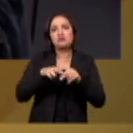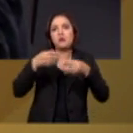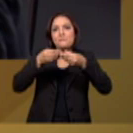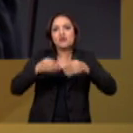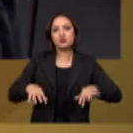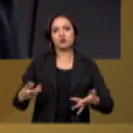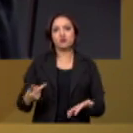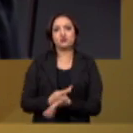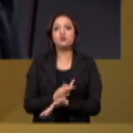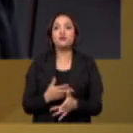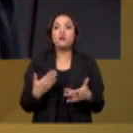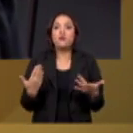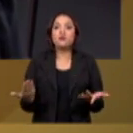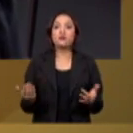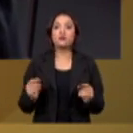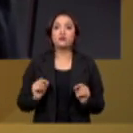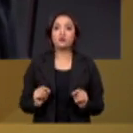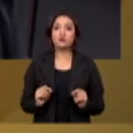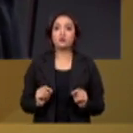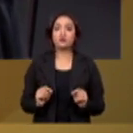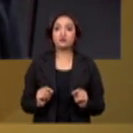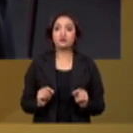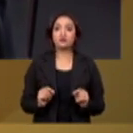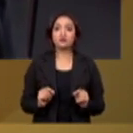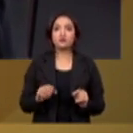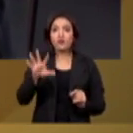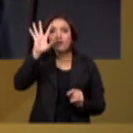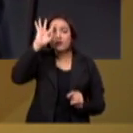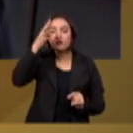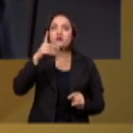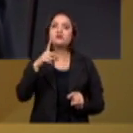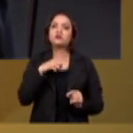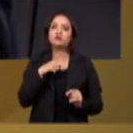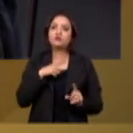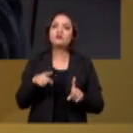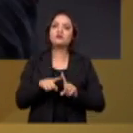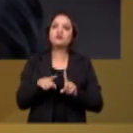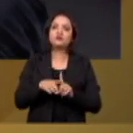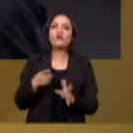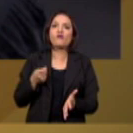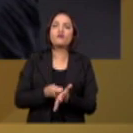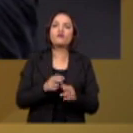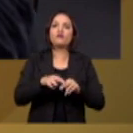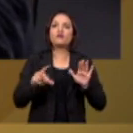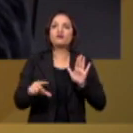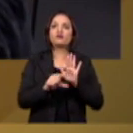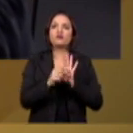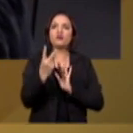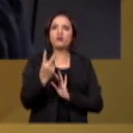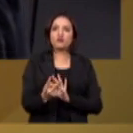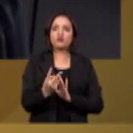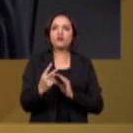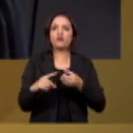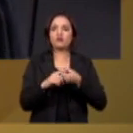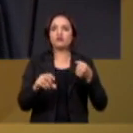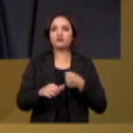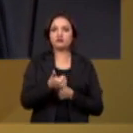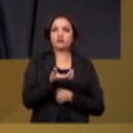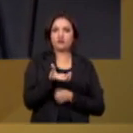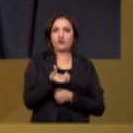essa conclusão fica em especial reforçada pela previsão do parágrafo segundo do artigo 16